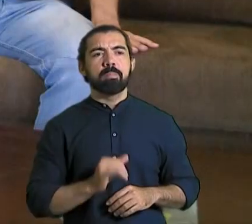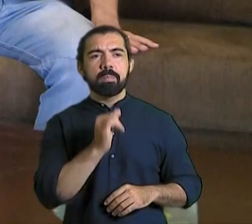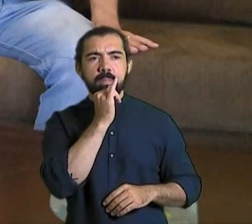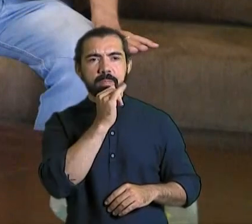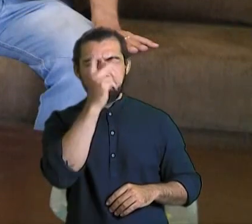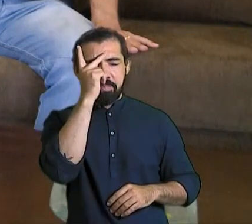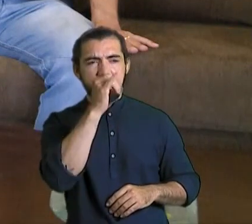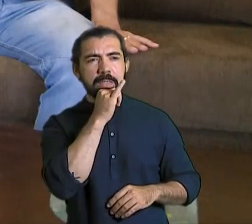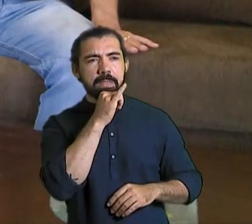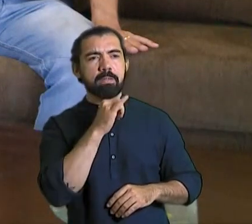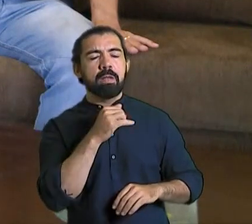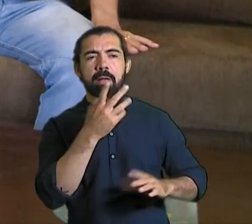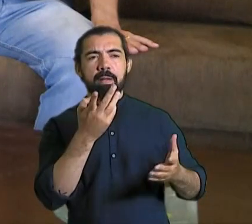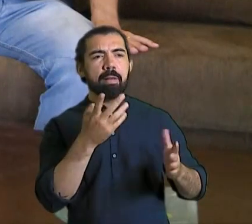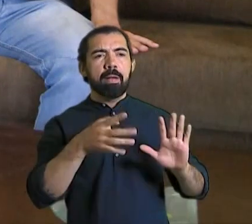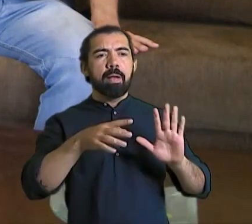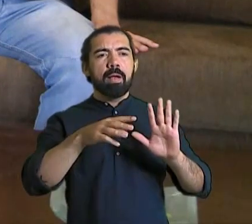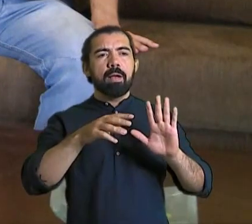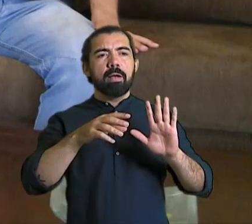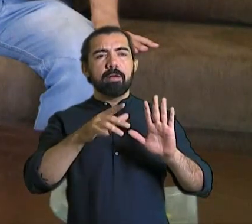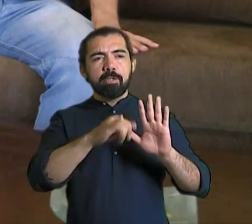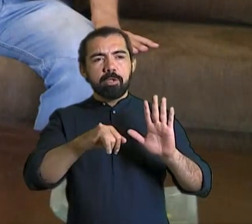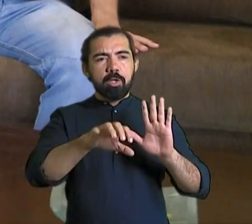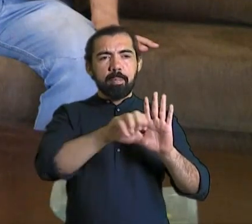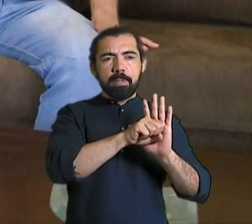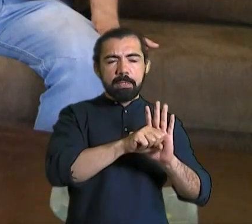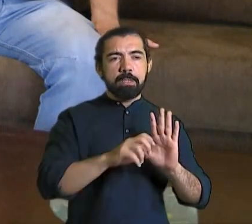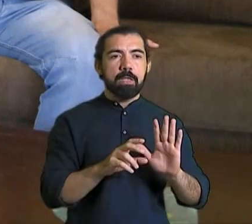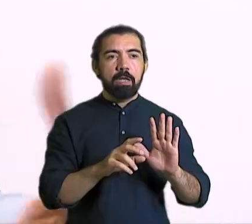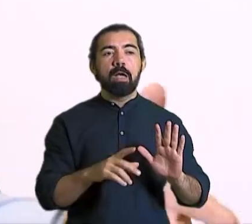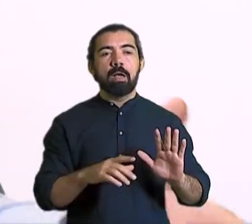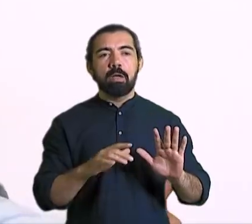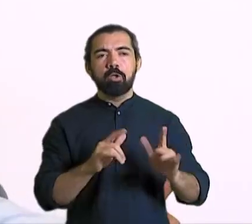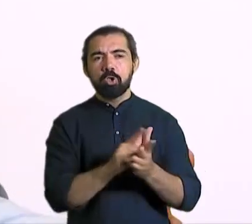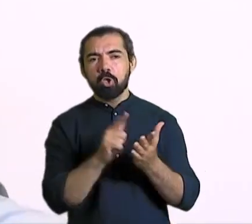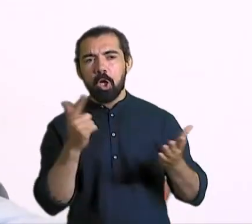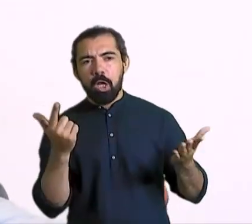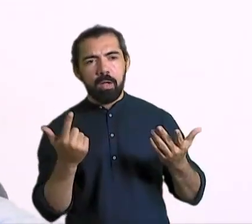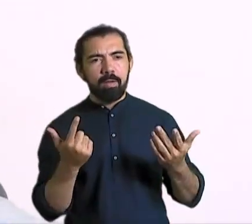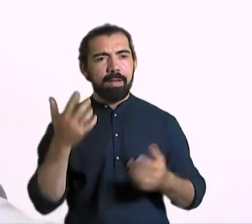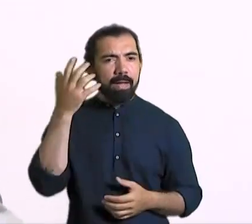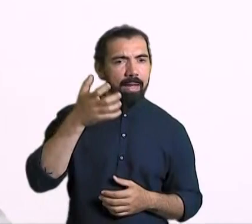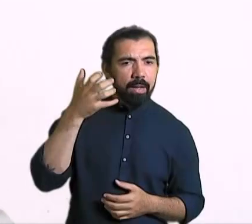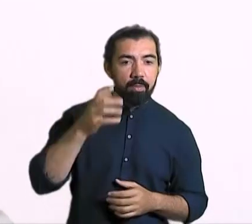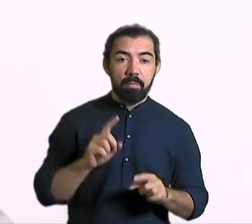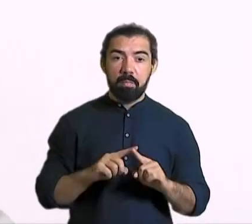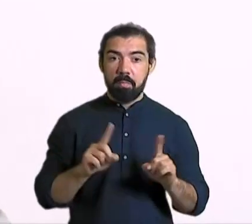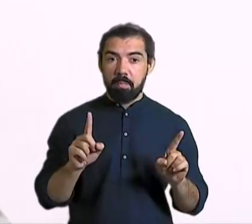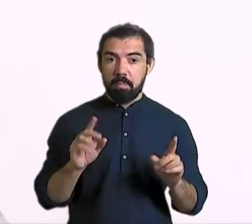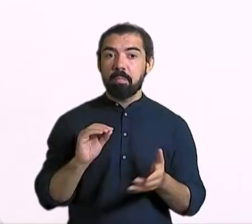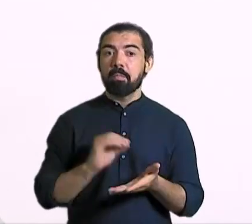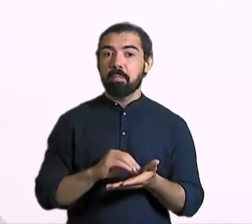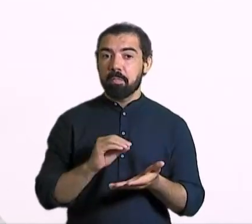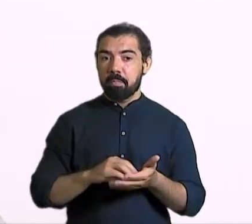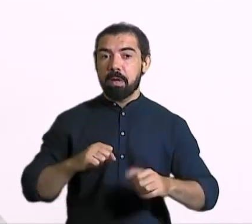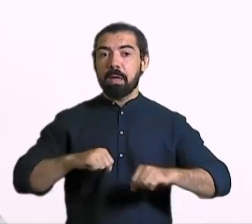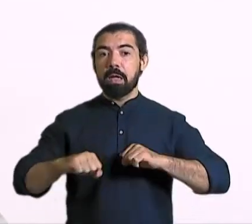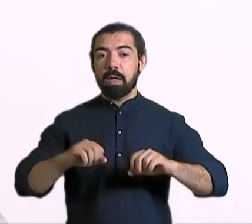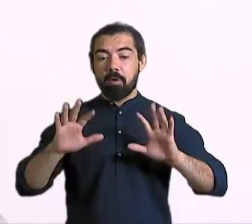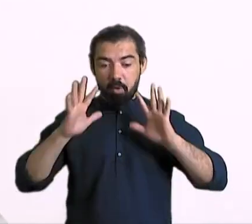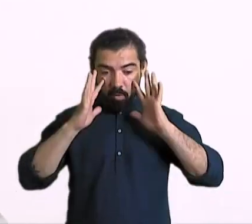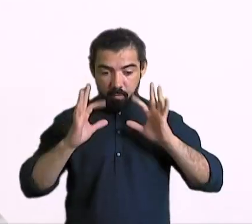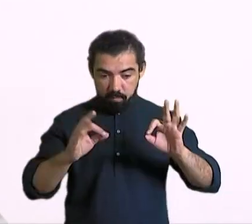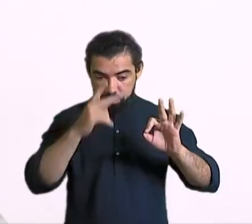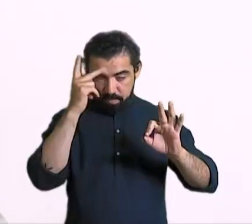diversas mídias, jornais, televisão, rádio. Mas estamos necessitando que haja mais debate com relação à pessoa com deficiência, à política da